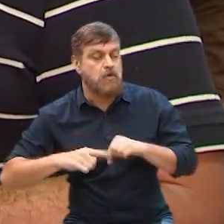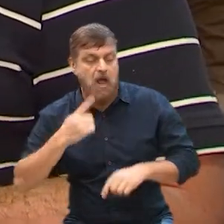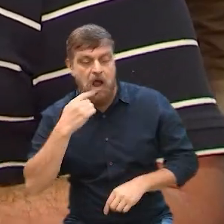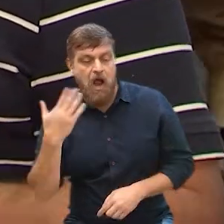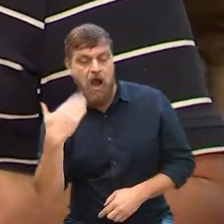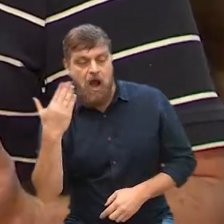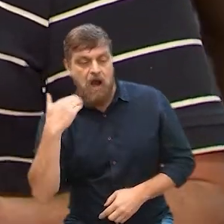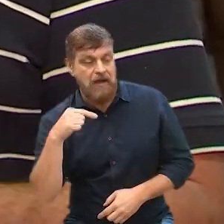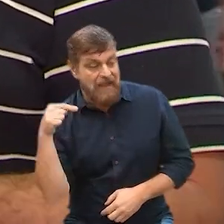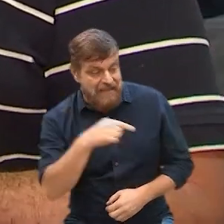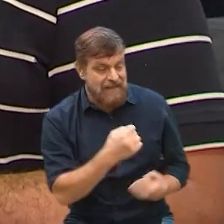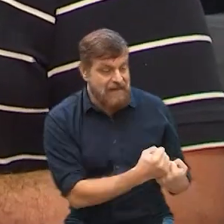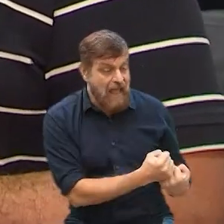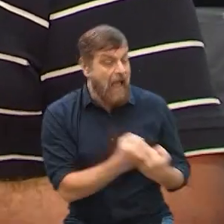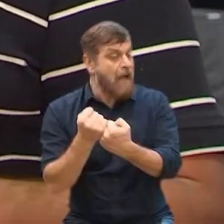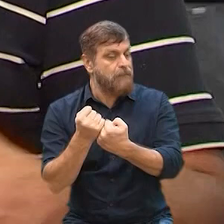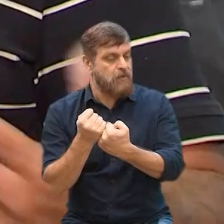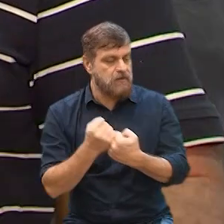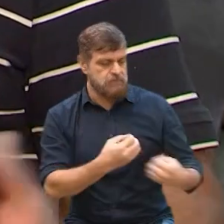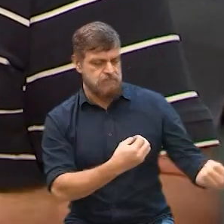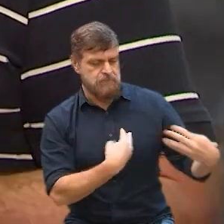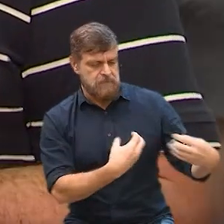todo o auxílio para o pequeno